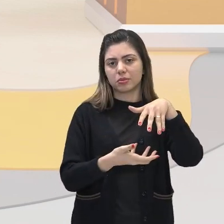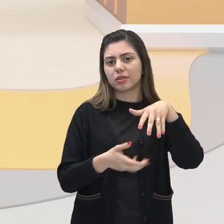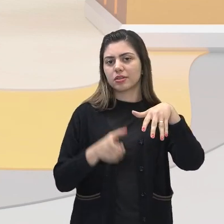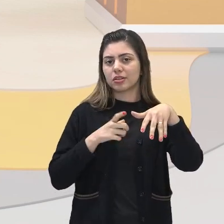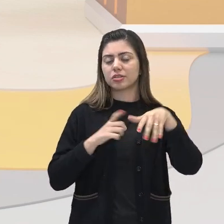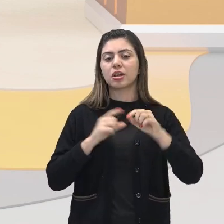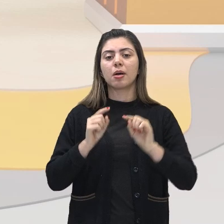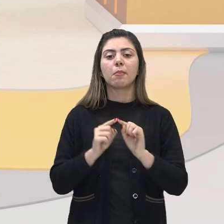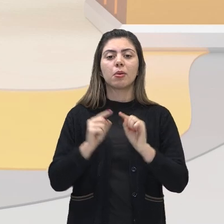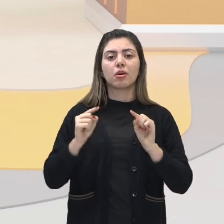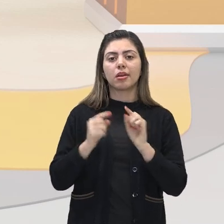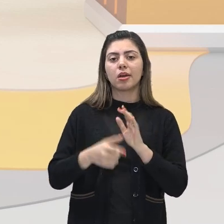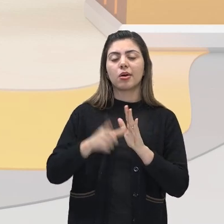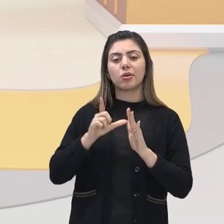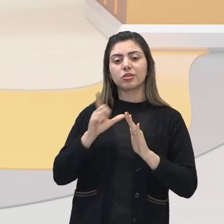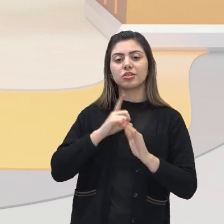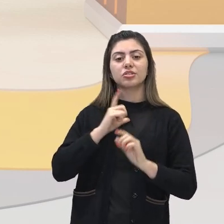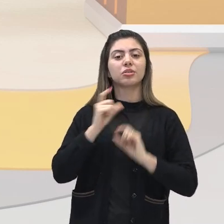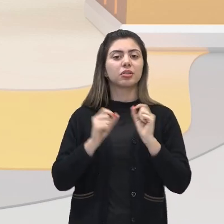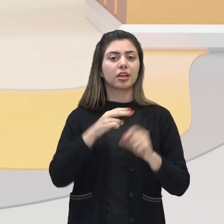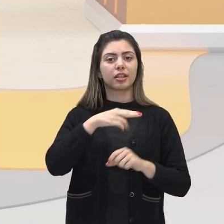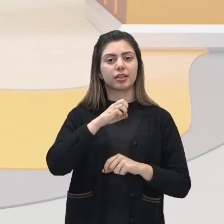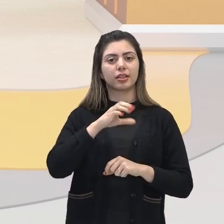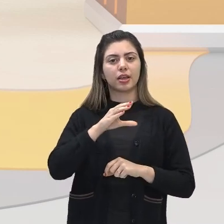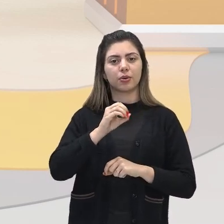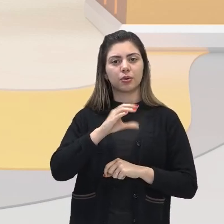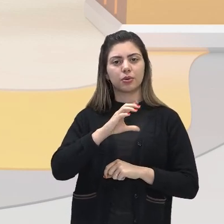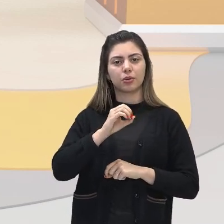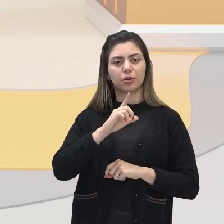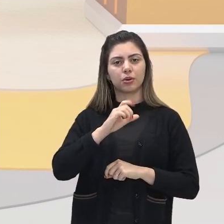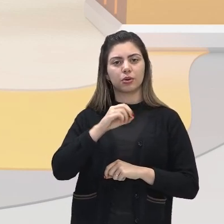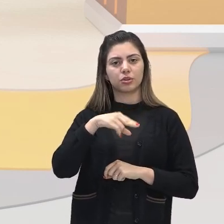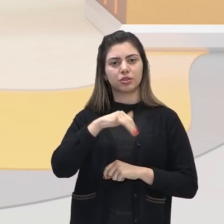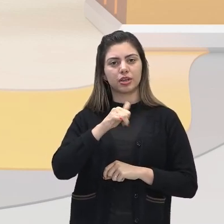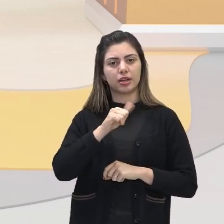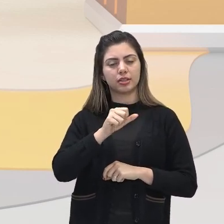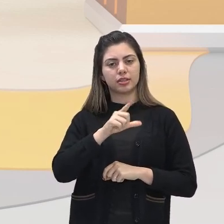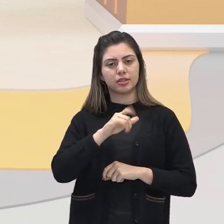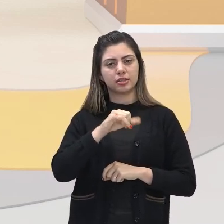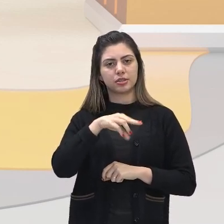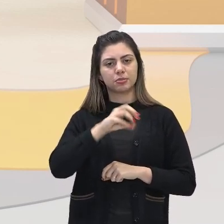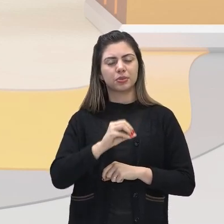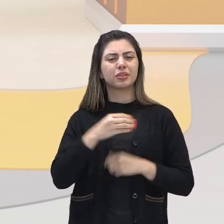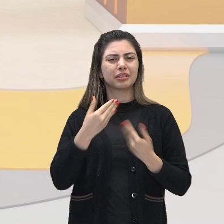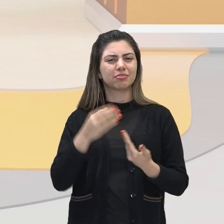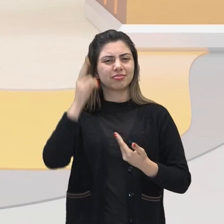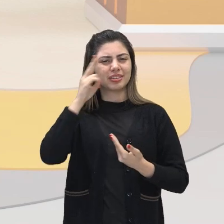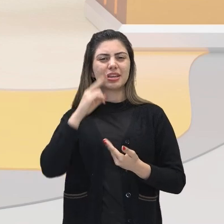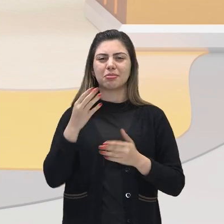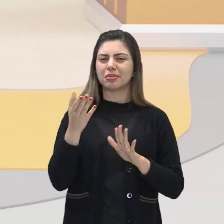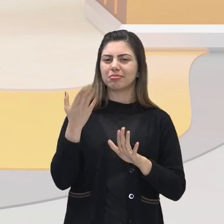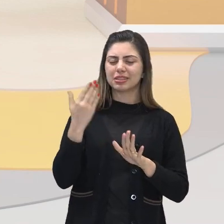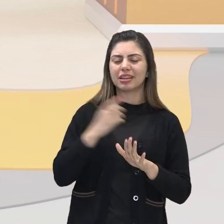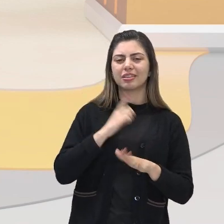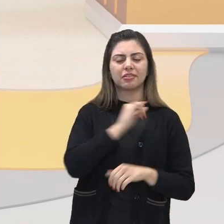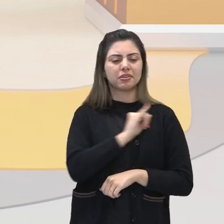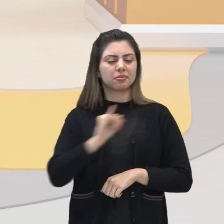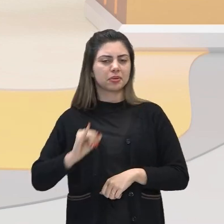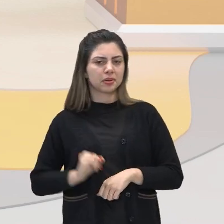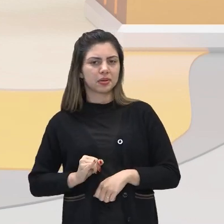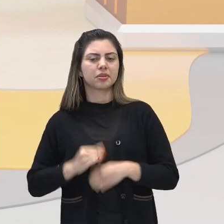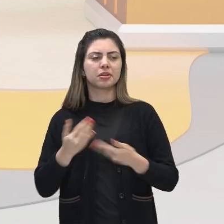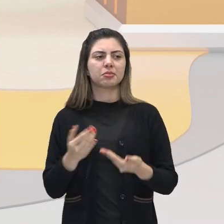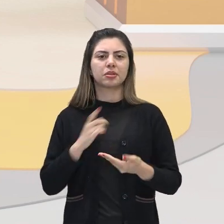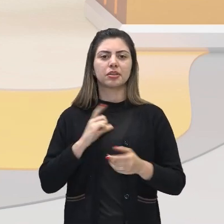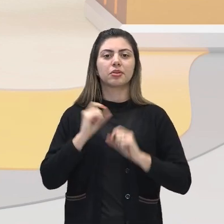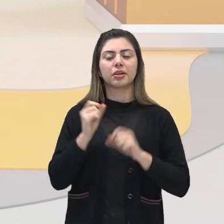pelo sistema neocolonialista. Lembra daquela questão do imperialismo, das potências europeias se lançando